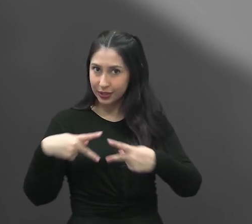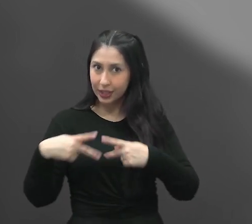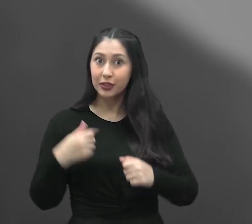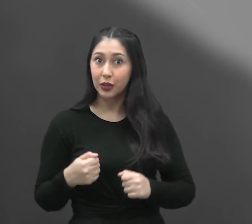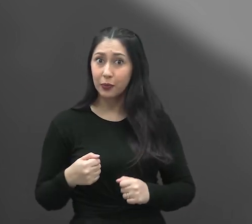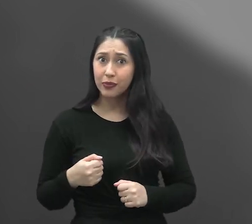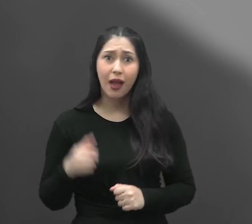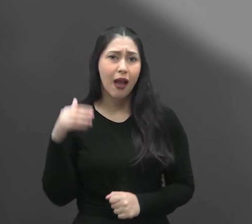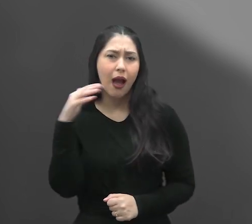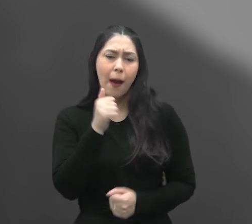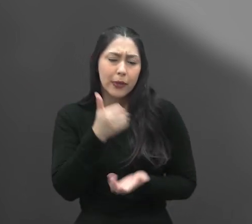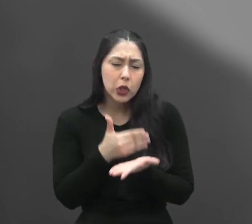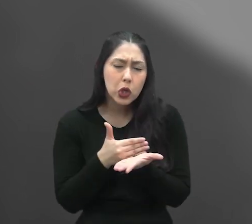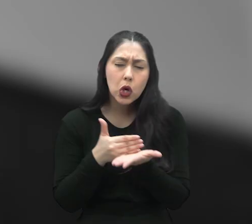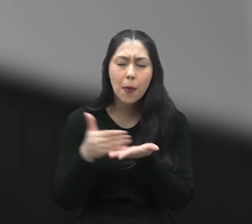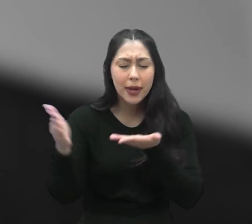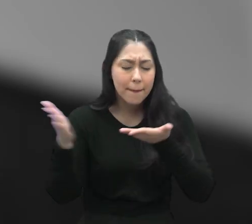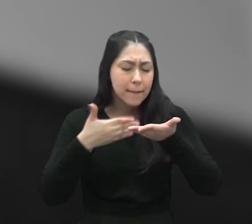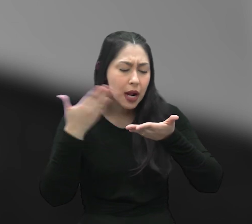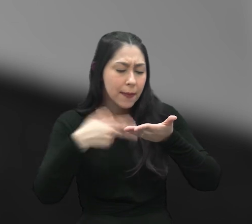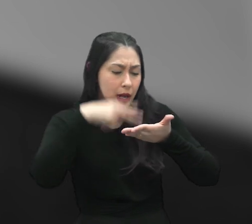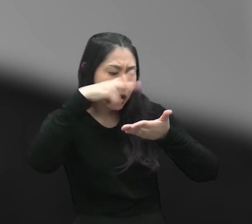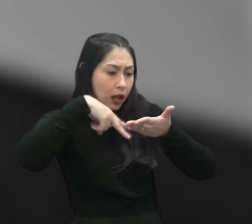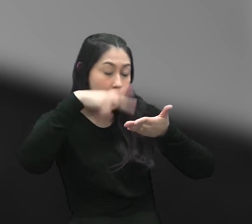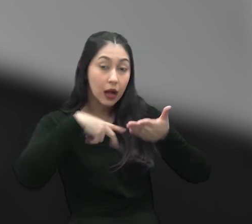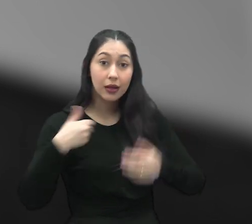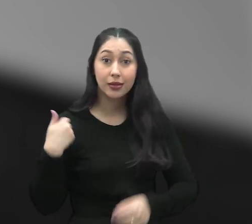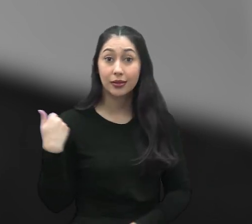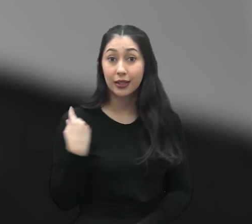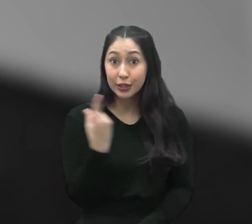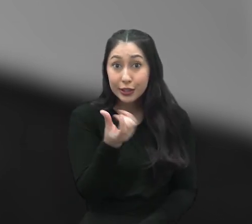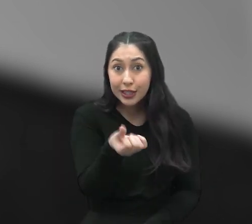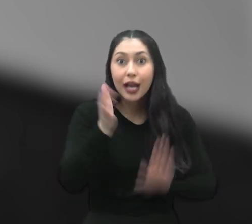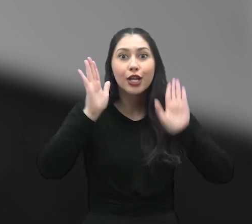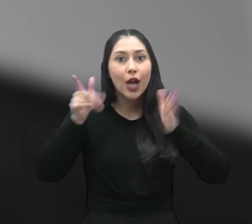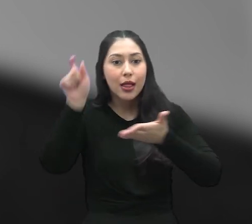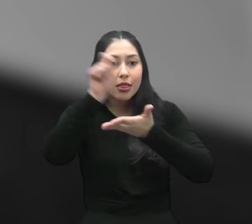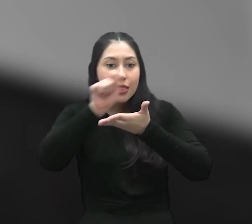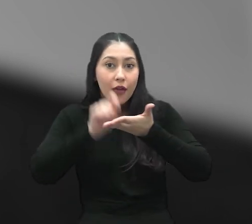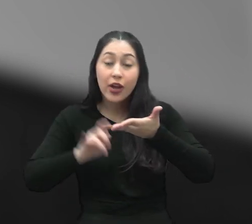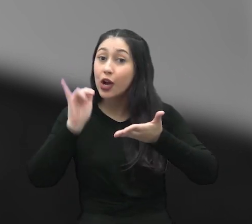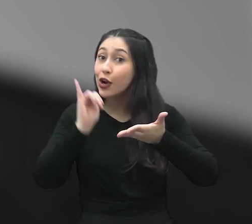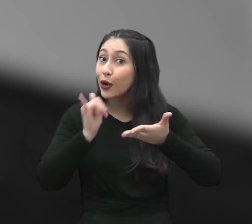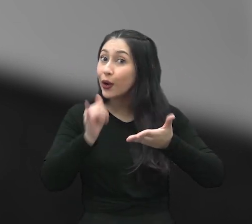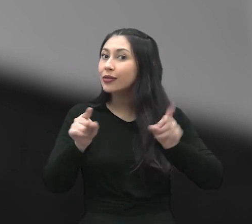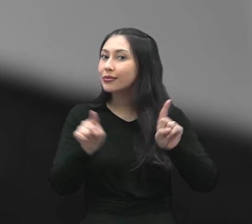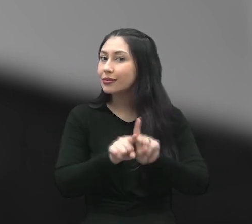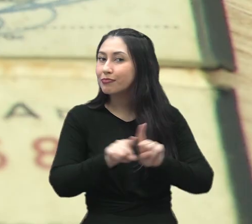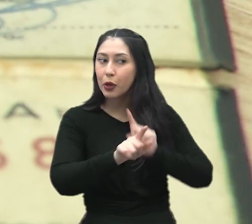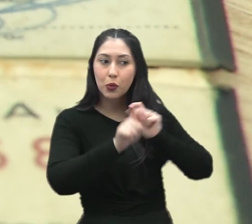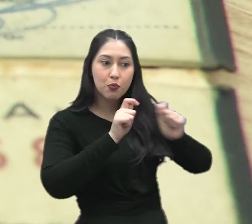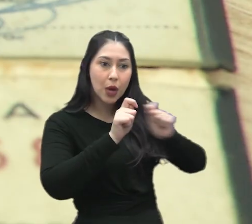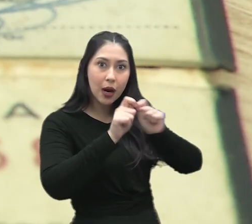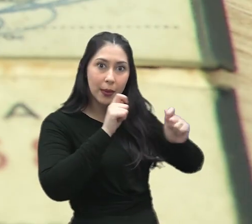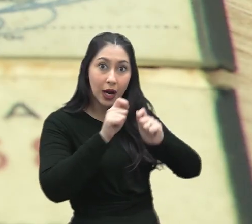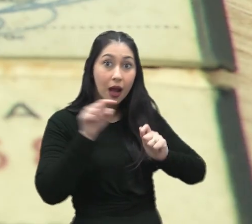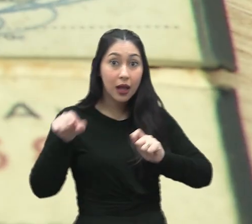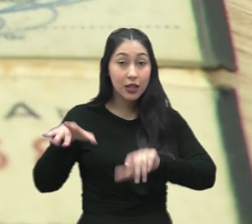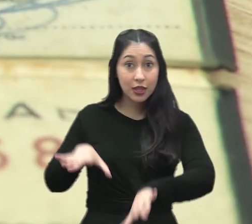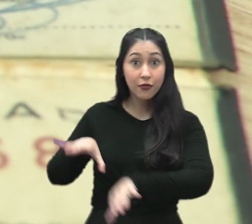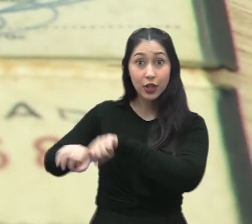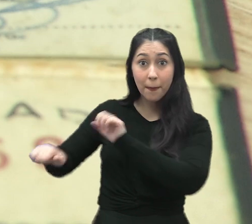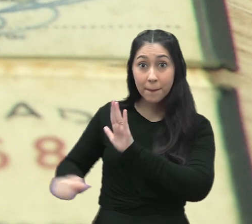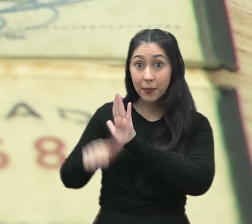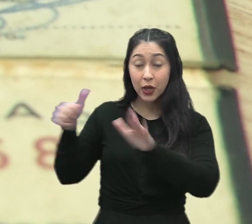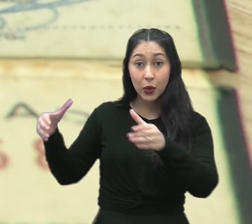cedo, mergulhou no universo das letras. Aos 16 anos, já escrevia crônicas e reportagens. Formou-se na primeira